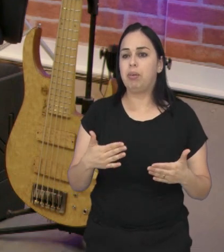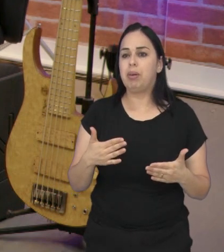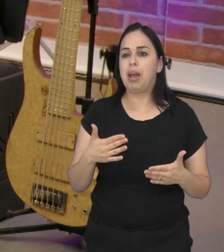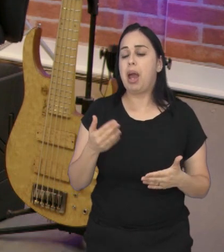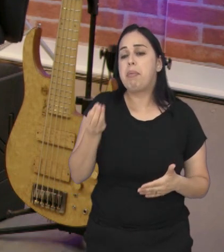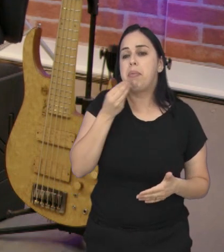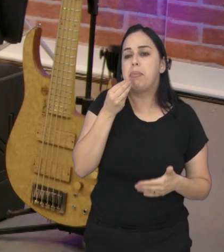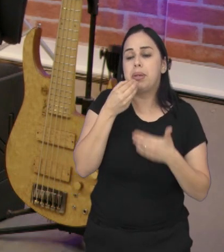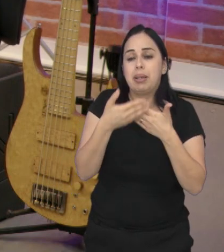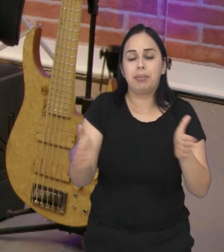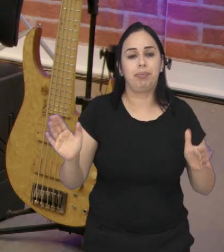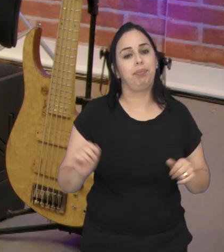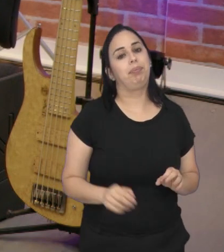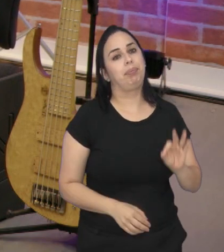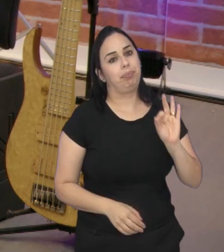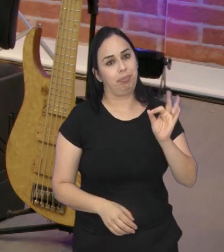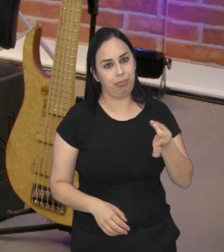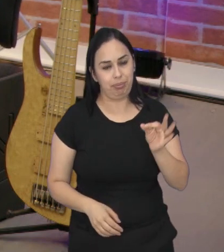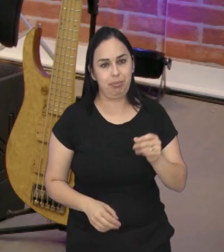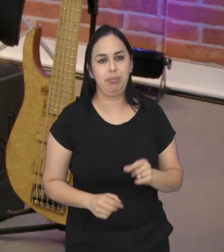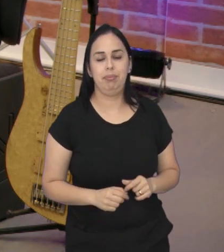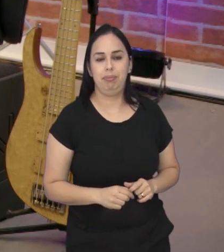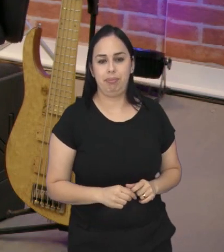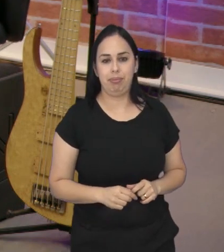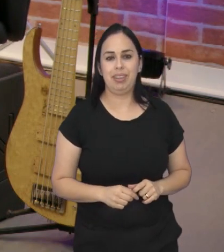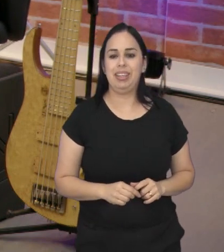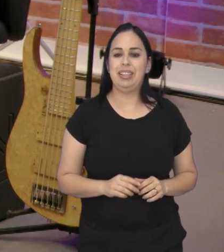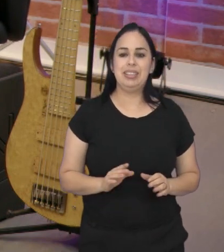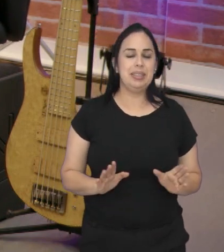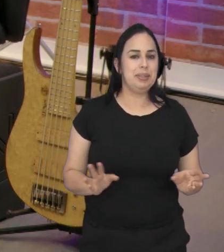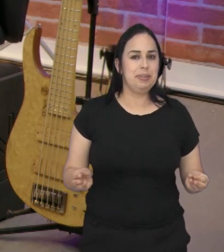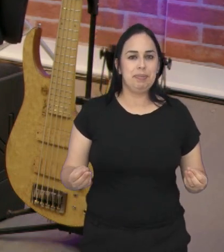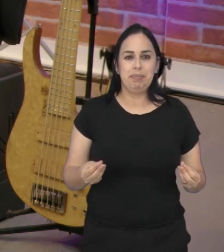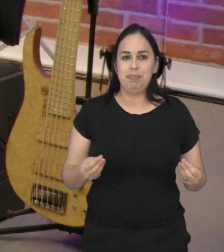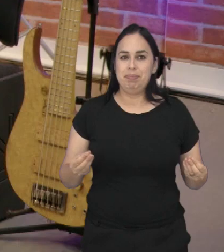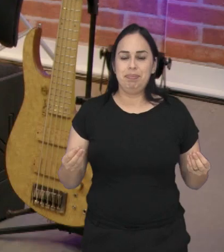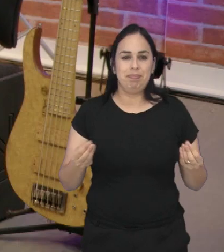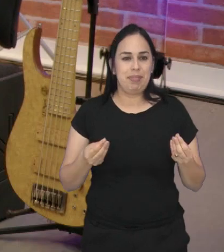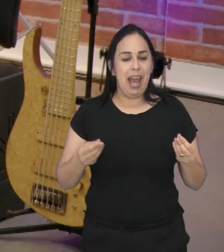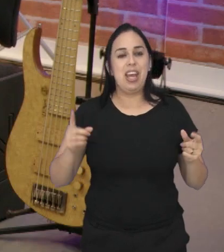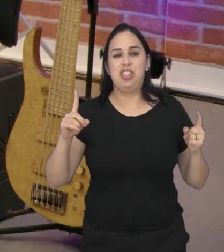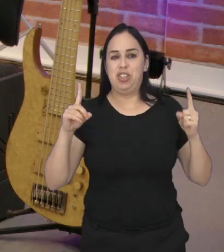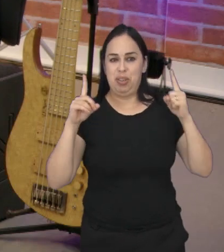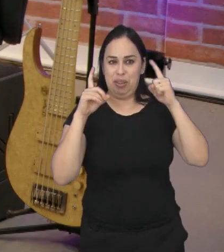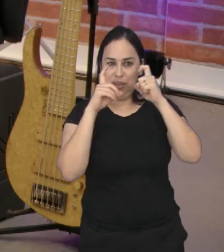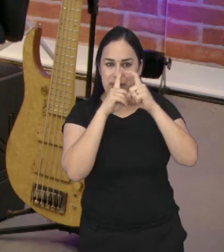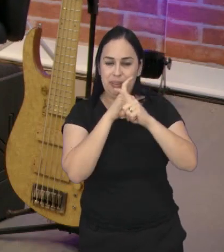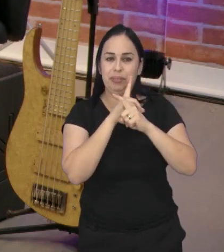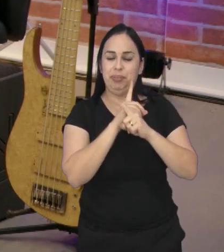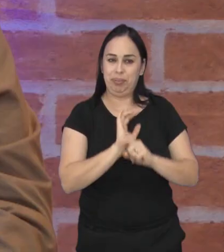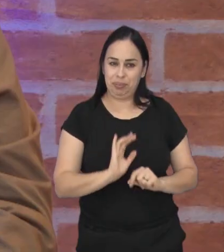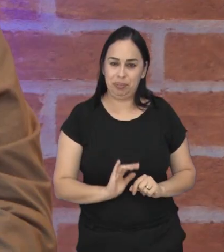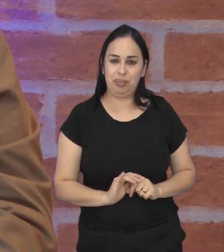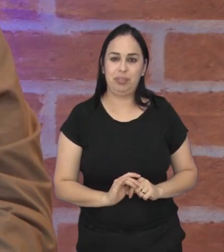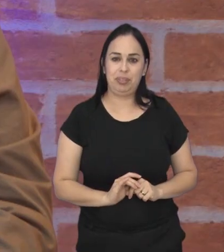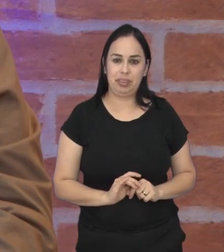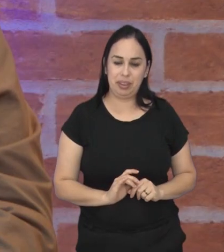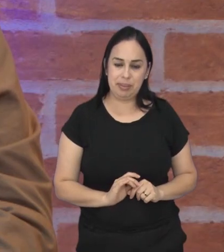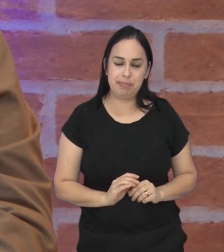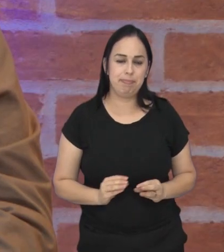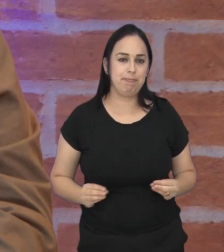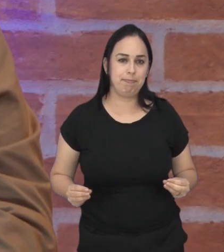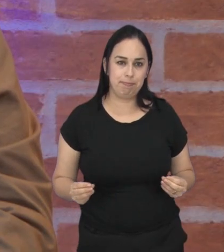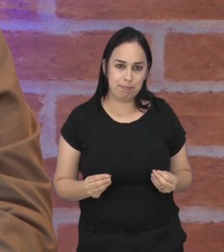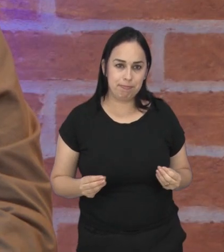aberto. É que é uma linha muito estreitinha. É difícil. Porque entra também